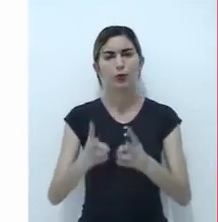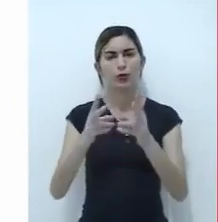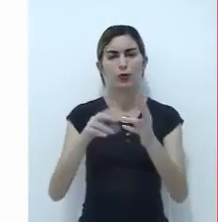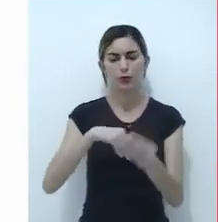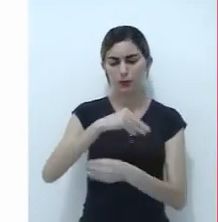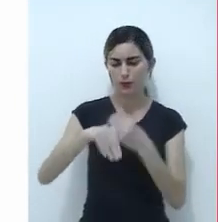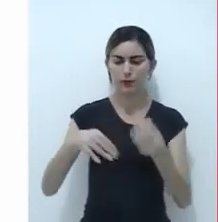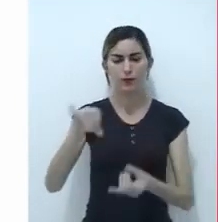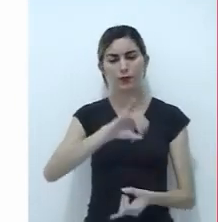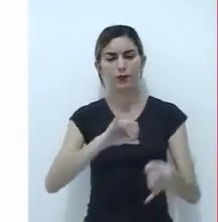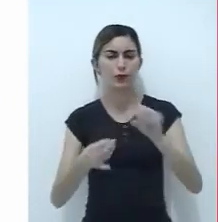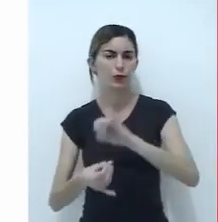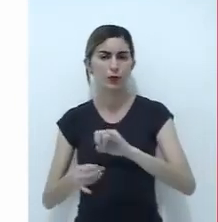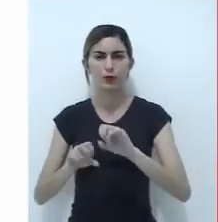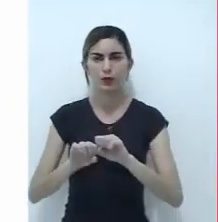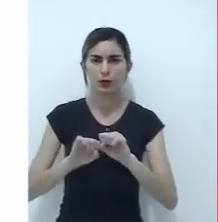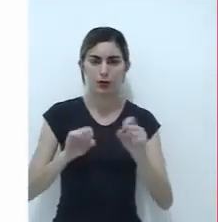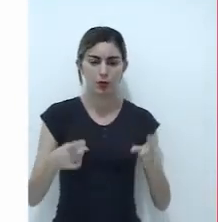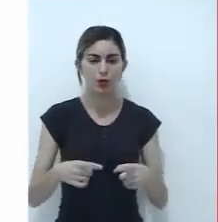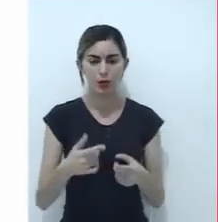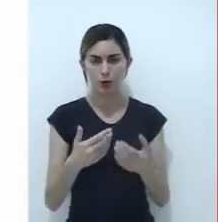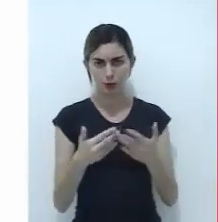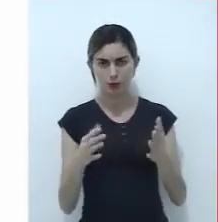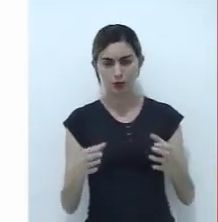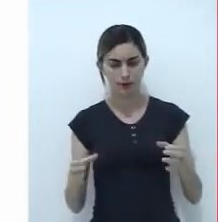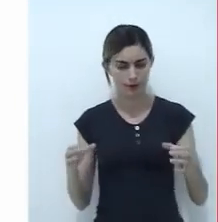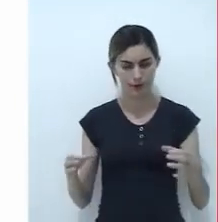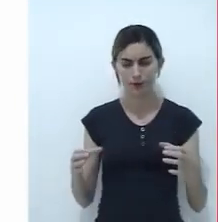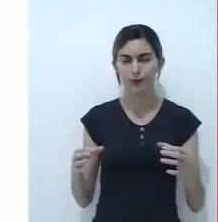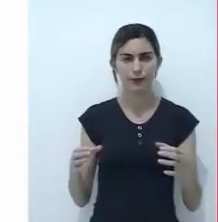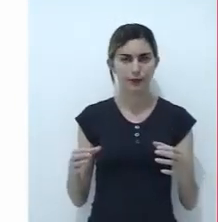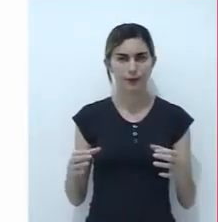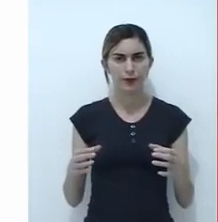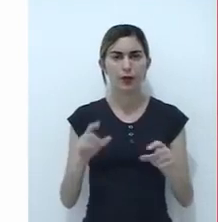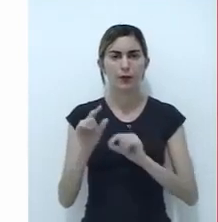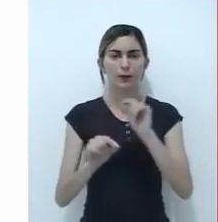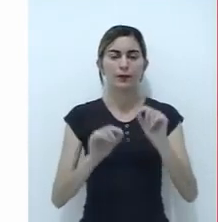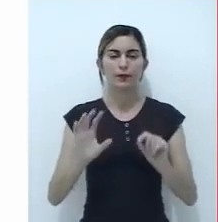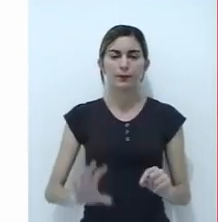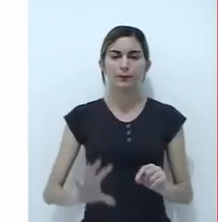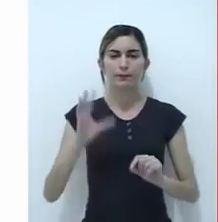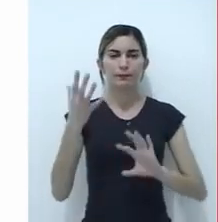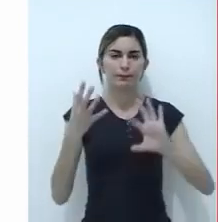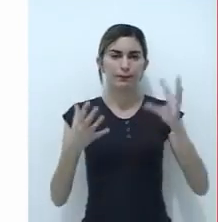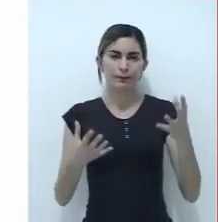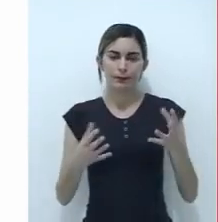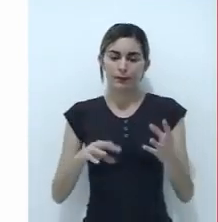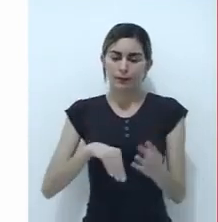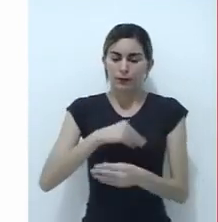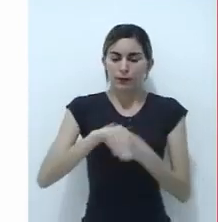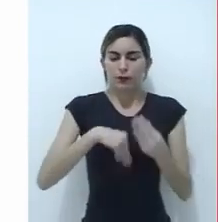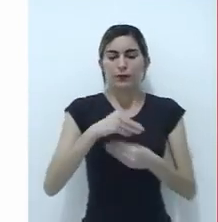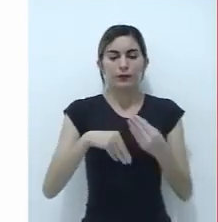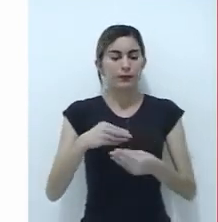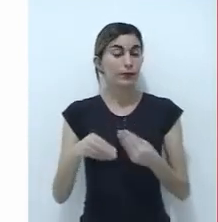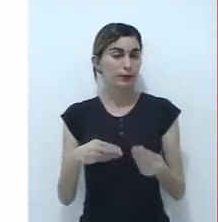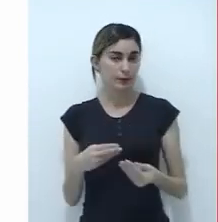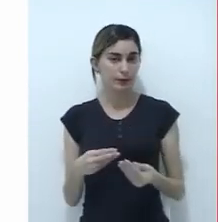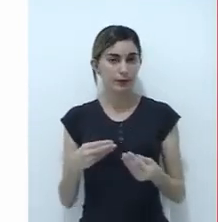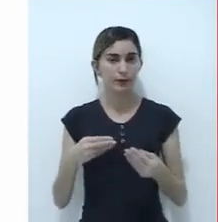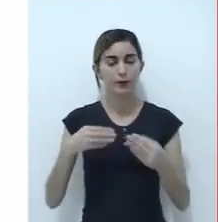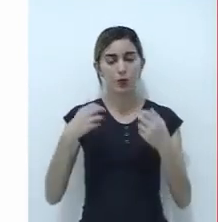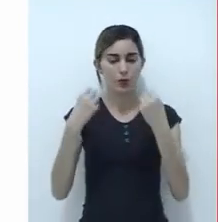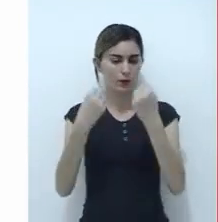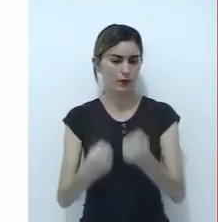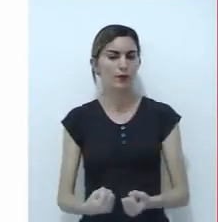sobre as reações químicas. Nos sistemas que são abertos, o que é que vai acontecer com a reação? O que é que vai acontecer